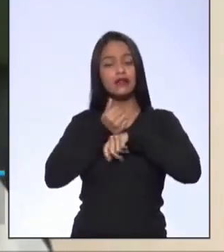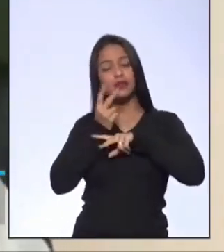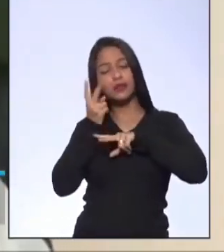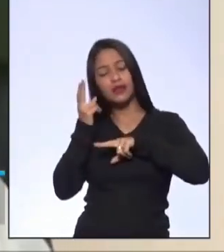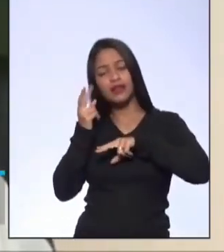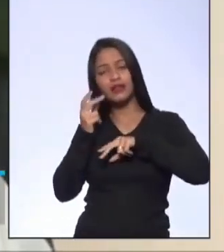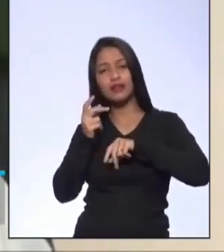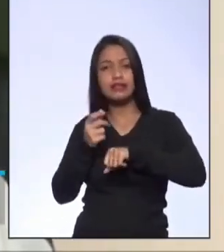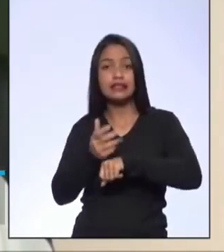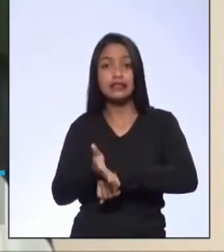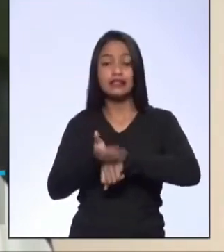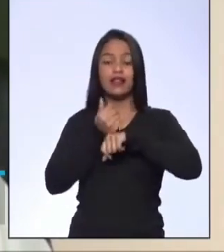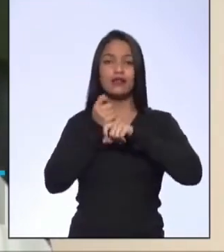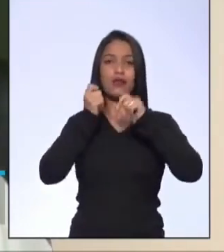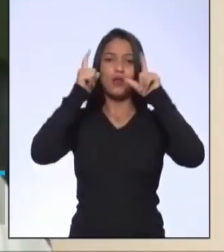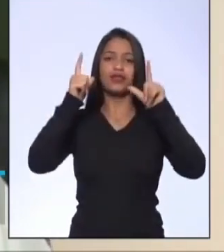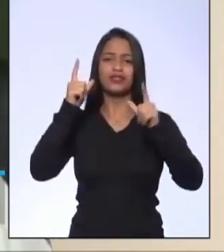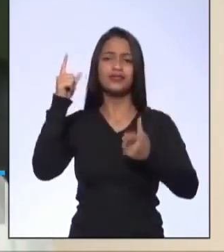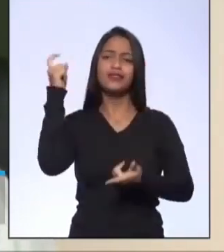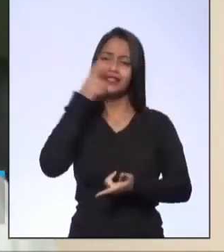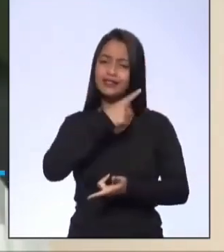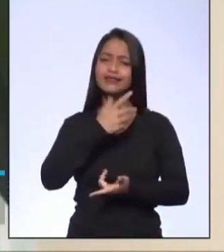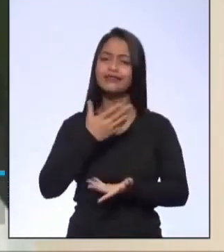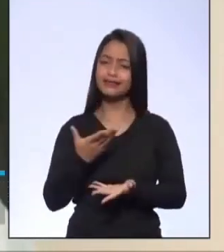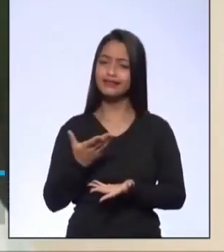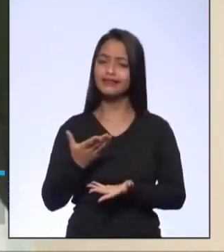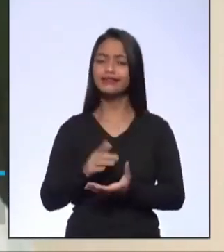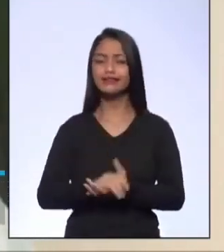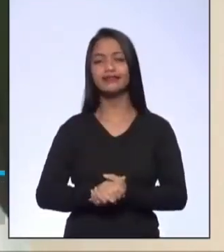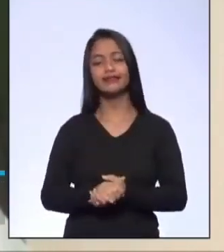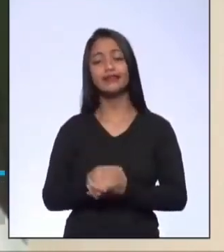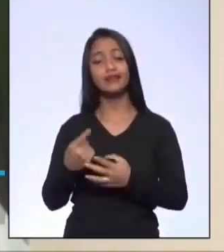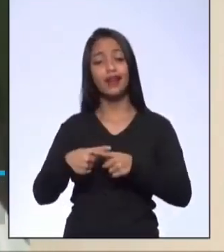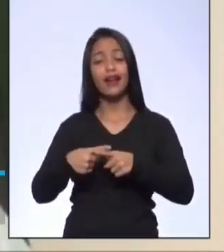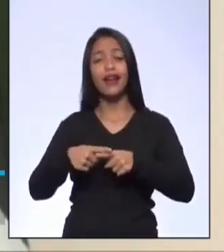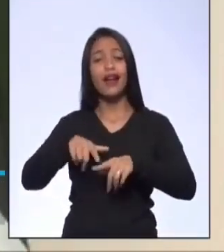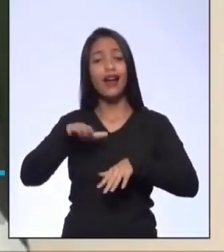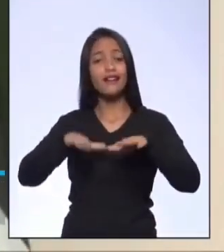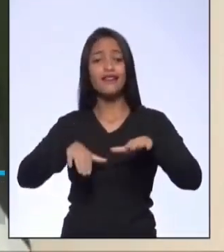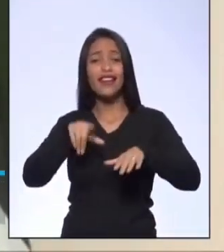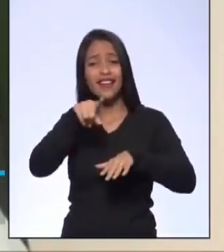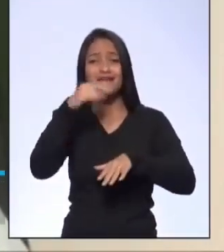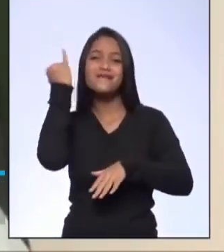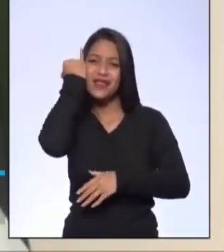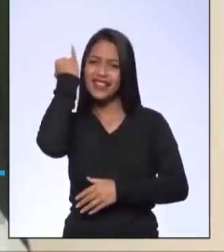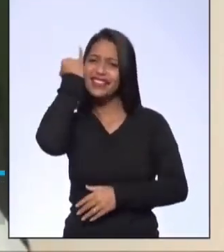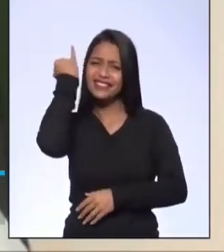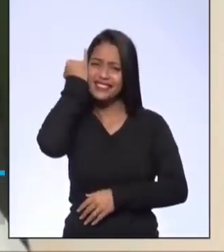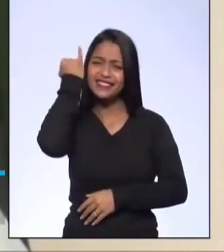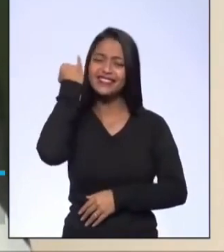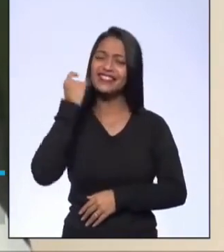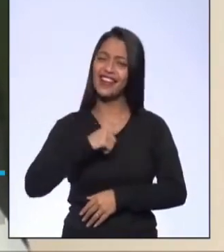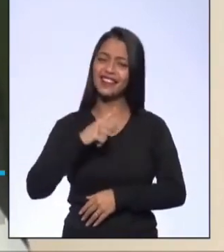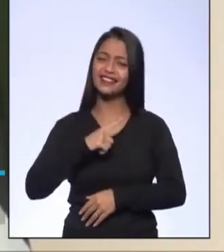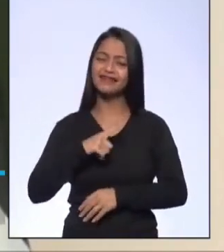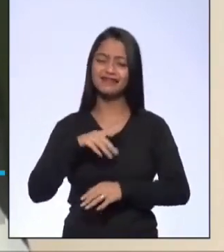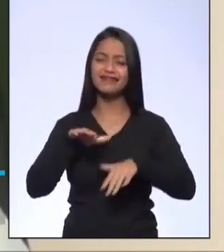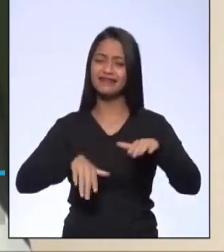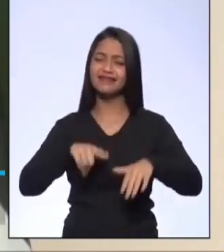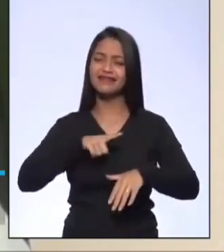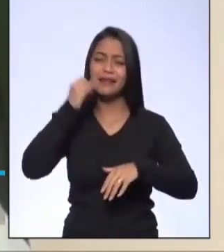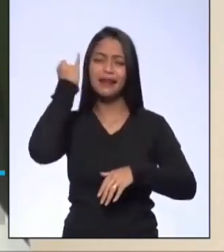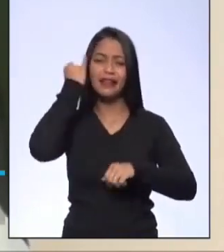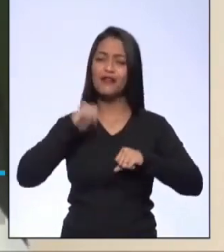acordar cedo, né? Tá, gente? Em parte é porque às vezes não se esforça muito, às vezes a gente não se esforça mesmo. Mas também